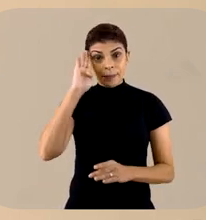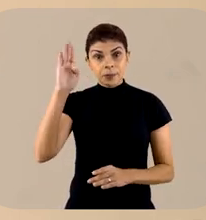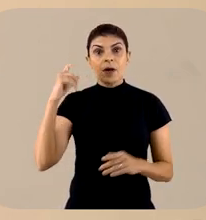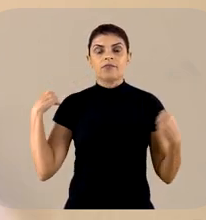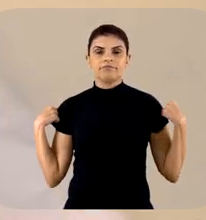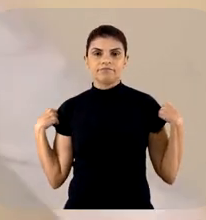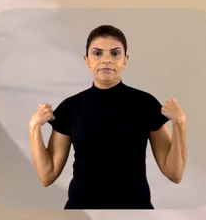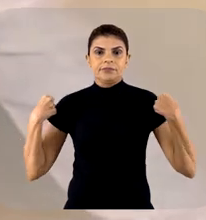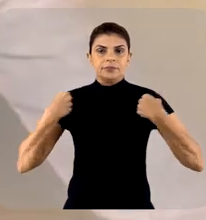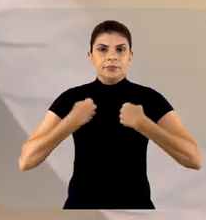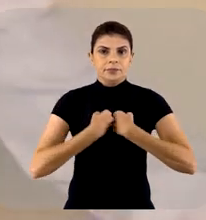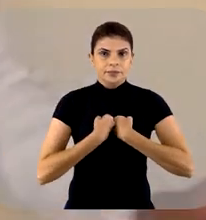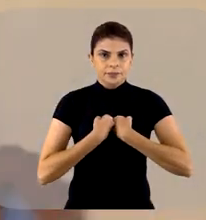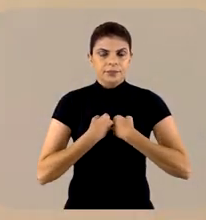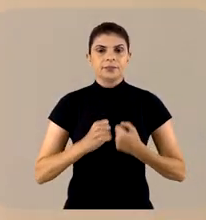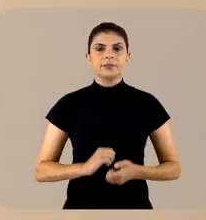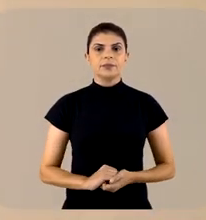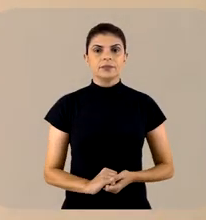capote.